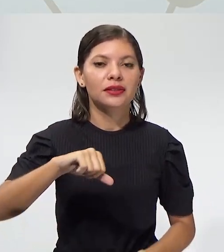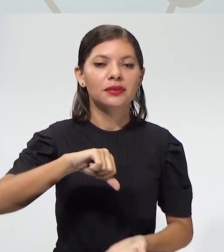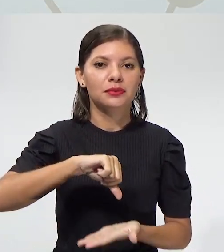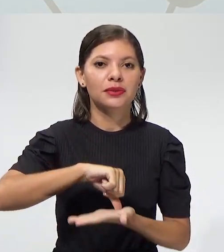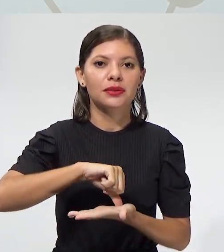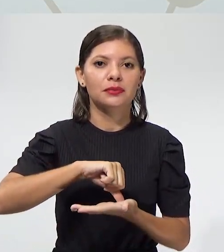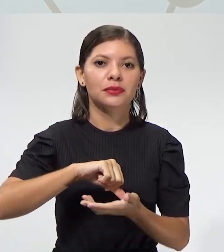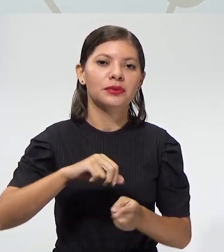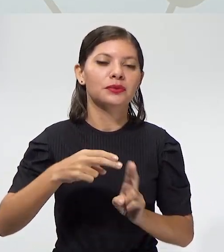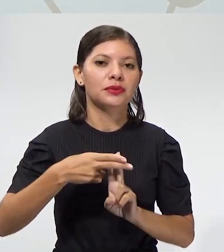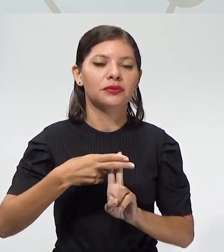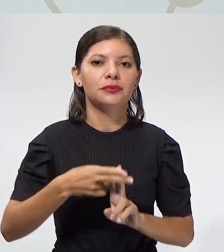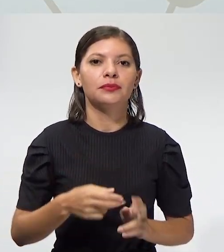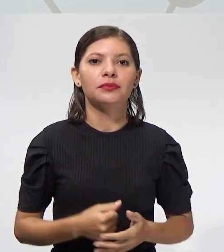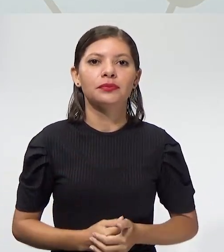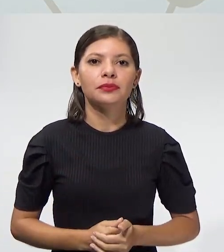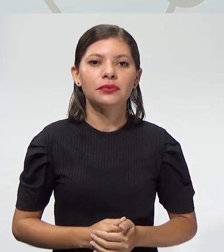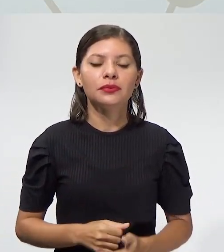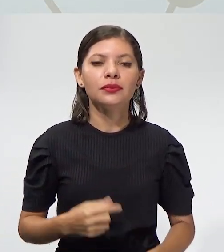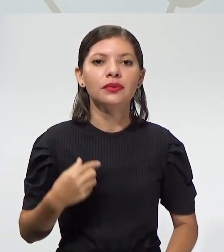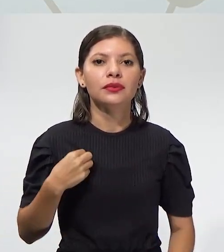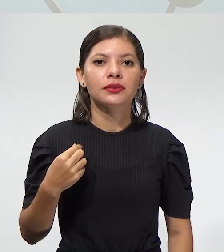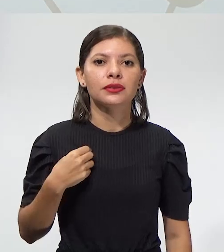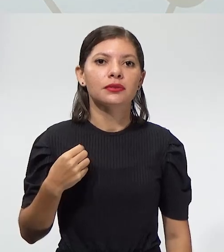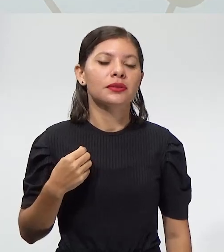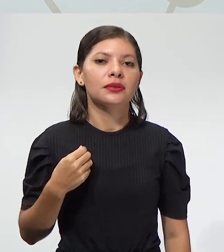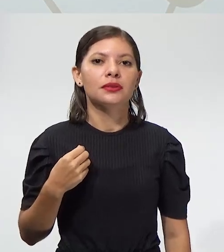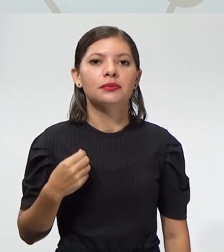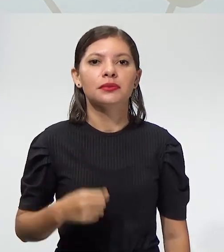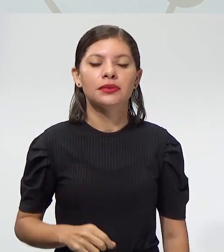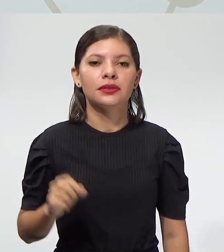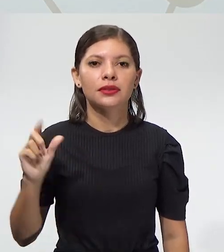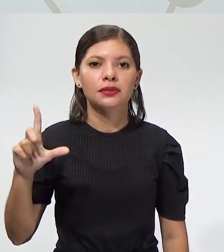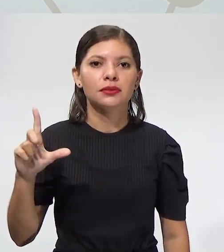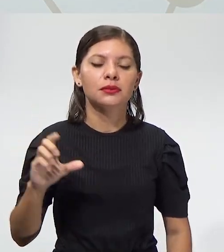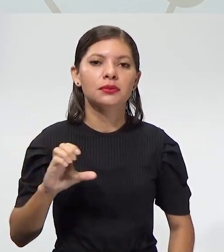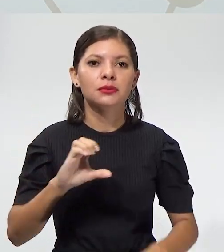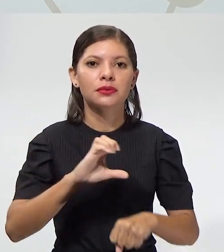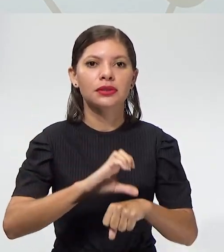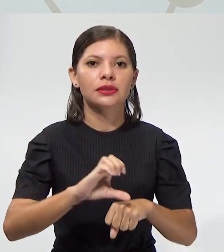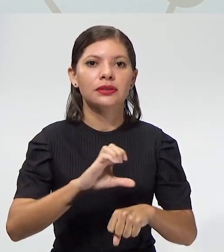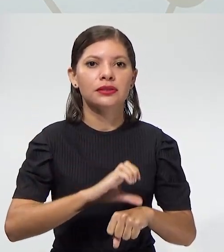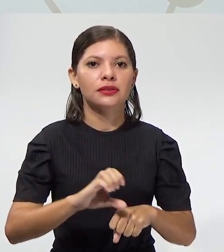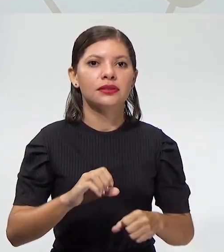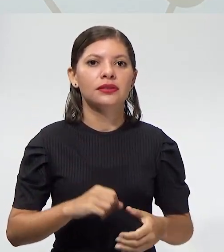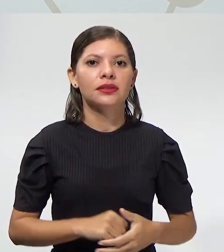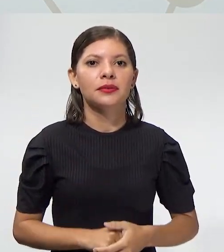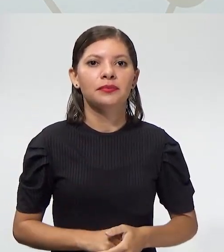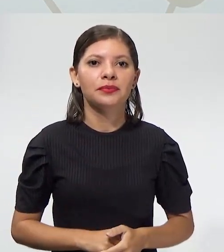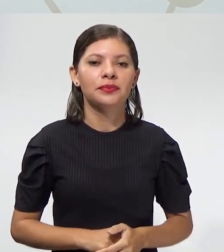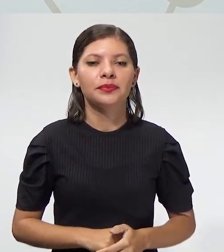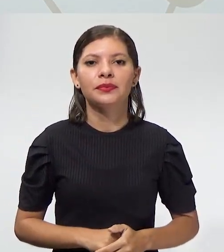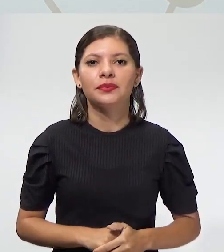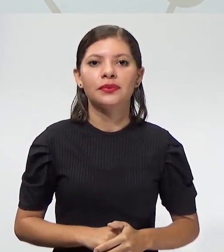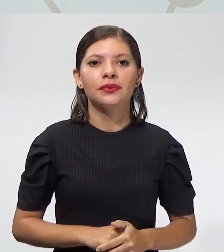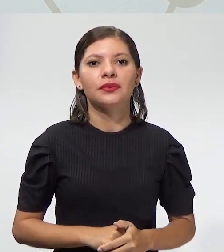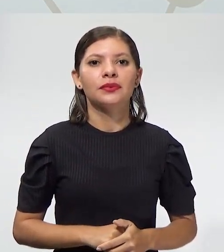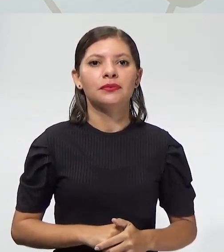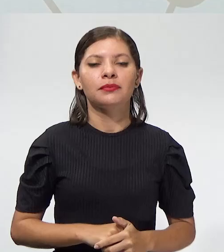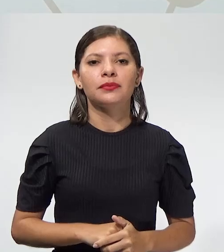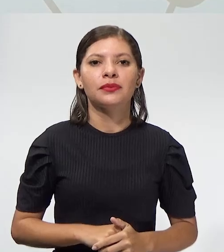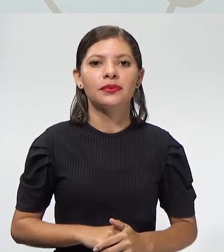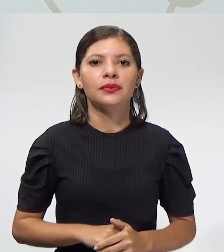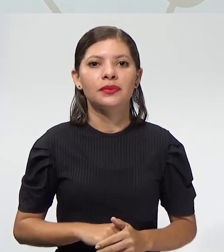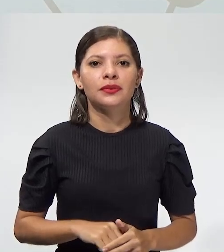cinza. Estou vestindo uma blusa azul com listras cinzas e estou em pé atrás de um